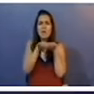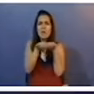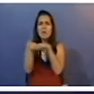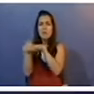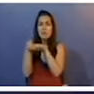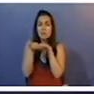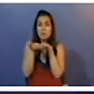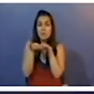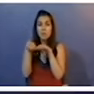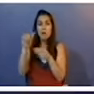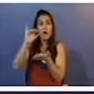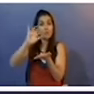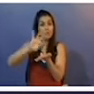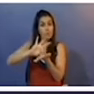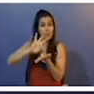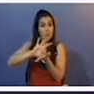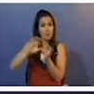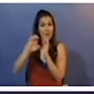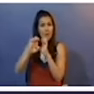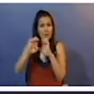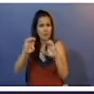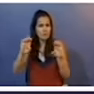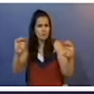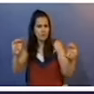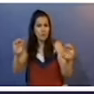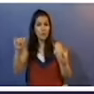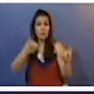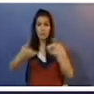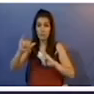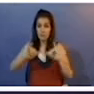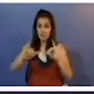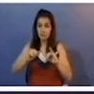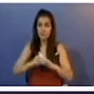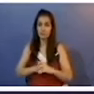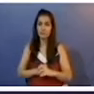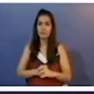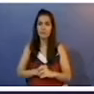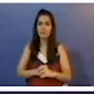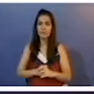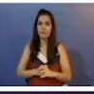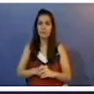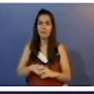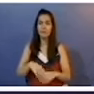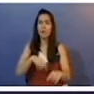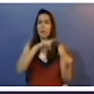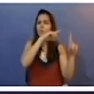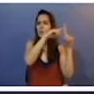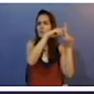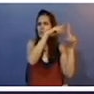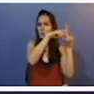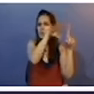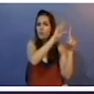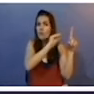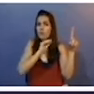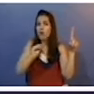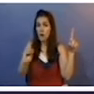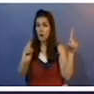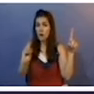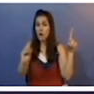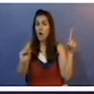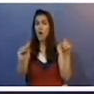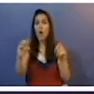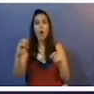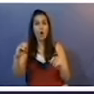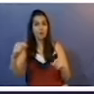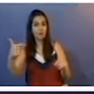química. Então aqui a carga elétrica do cátion, ela vai para o oxigênio e a carga elétrica